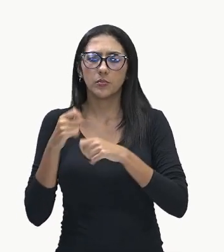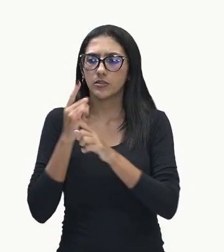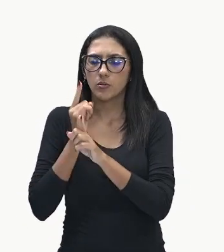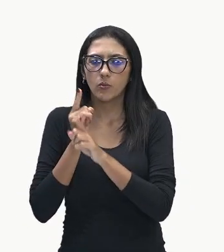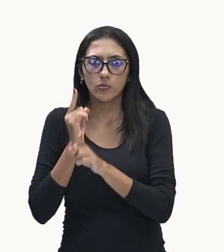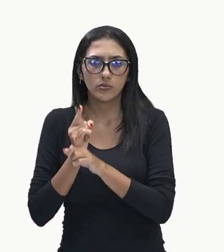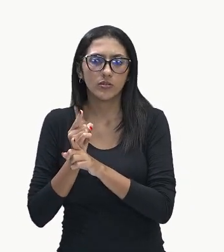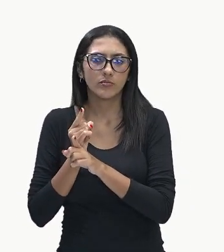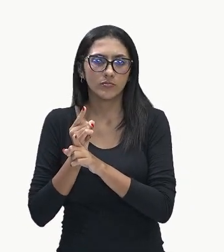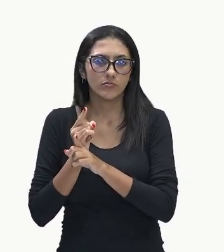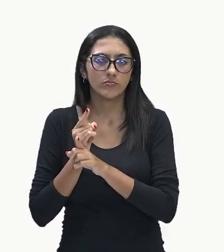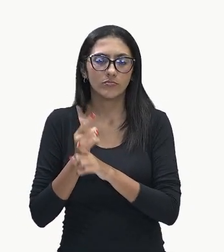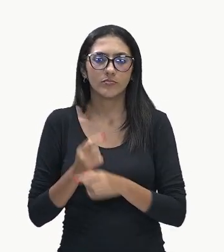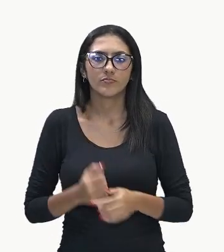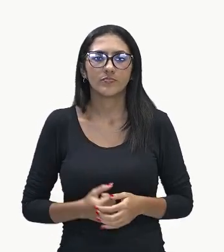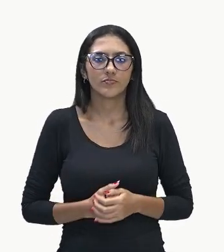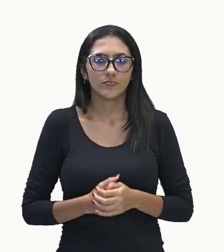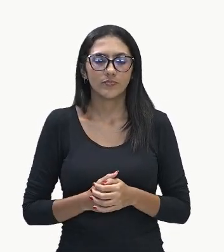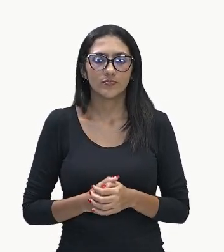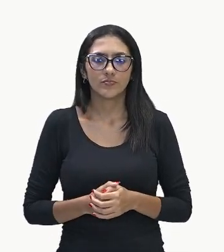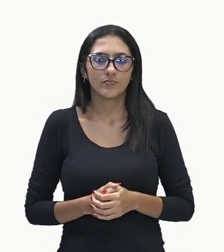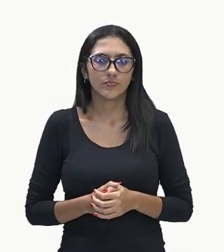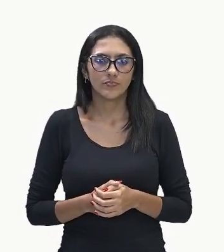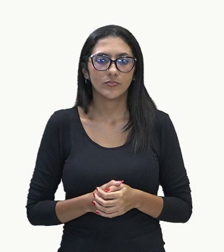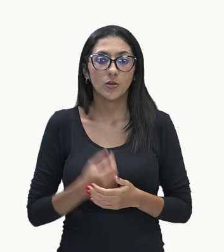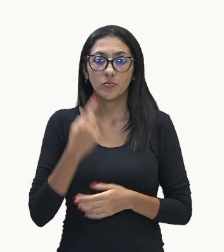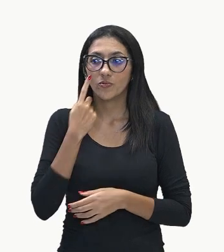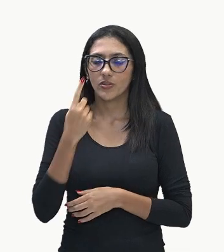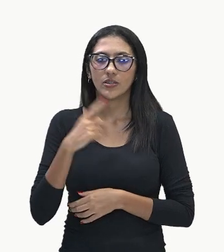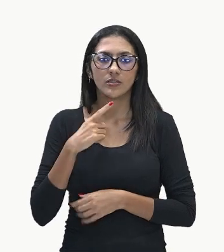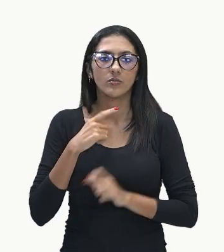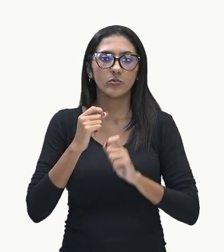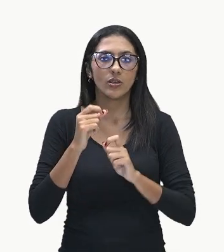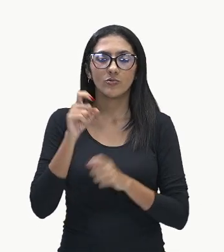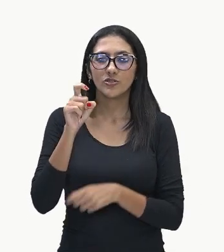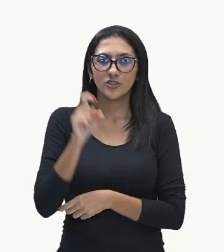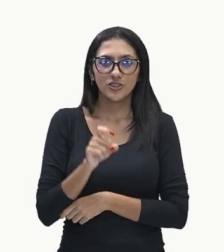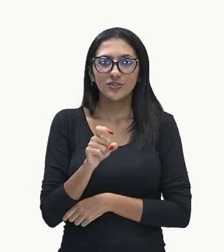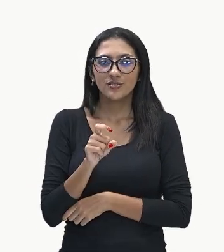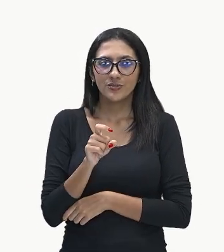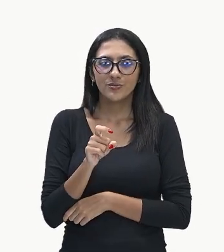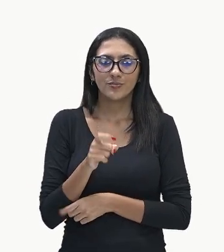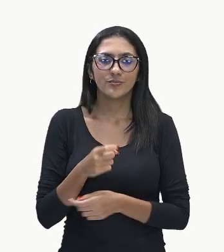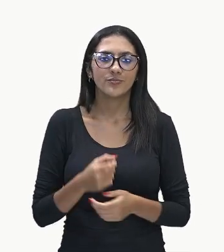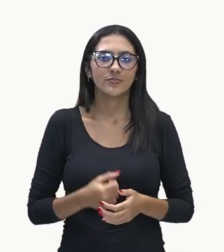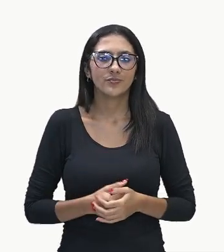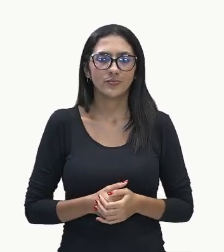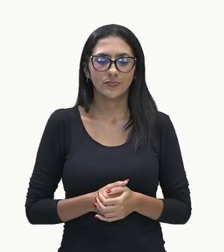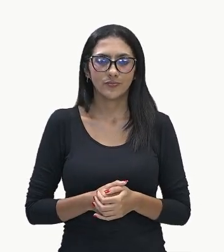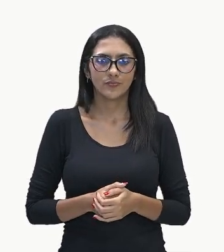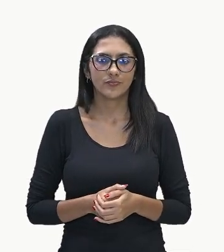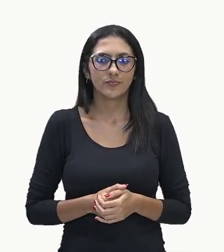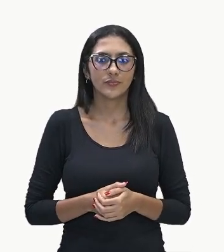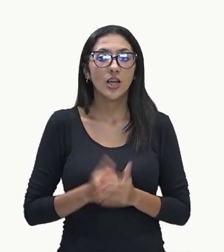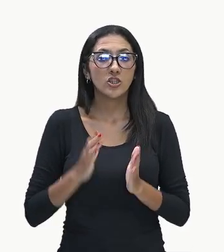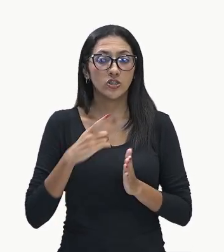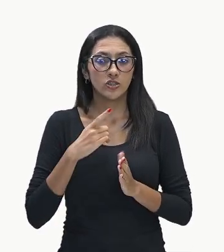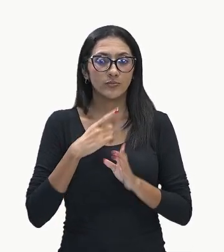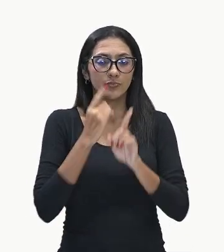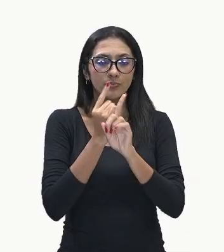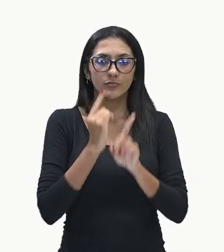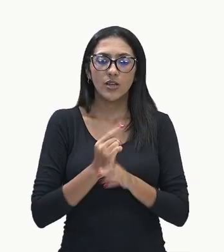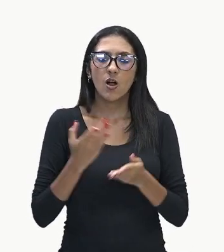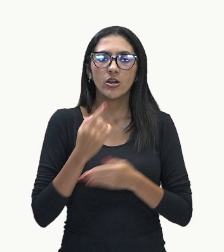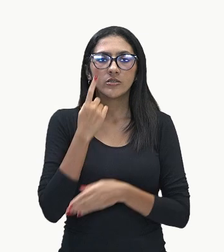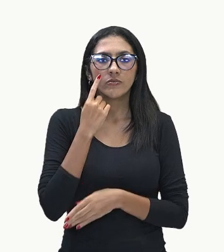a letrinha, que aqui no caso nós vemos que é quem? O x. Feito isso, a gente vai ali para uma